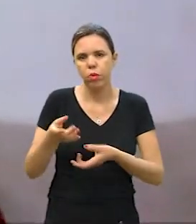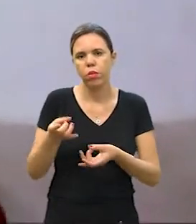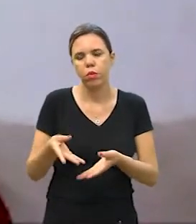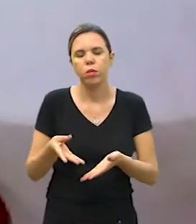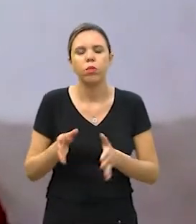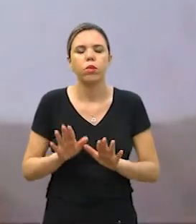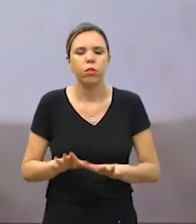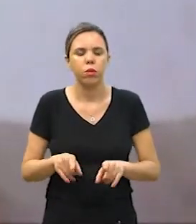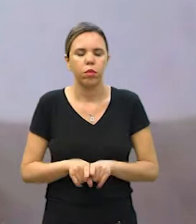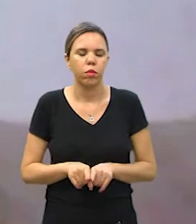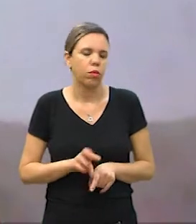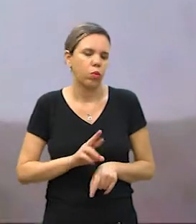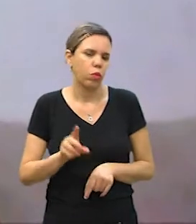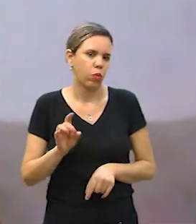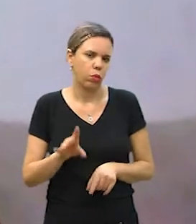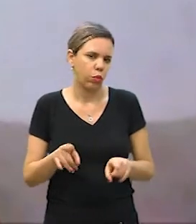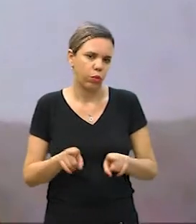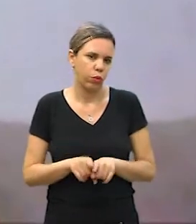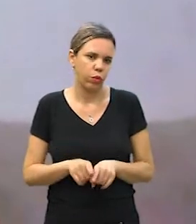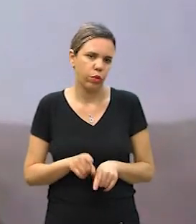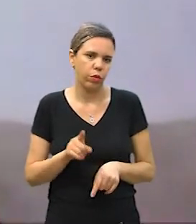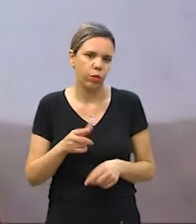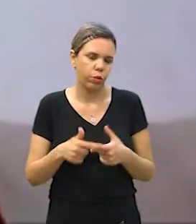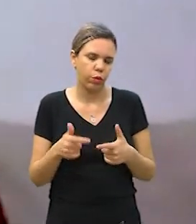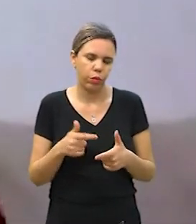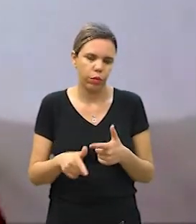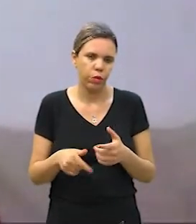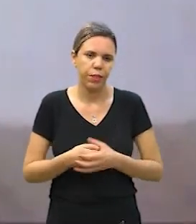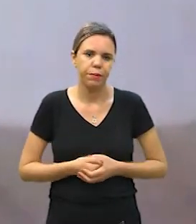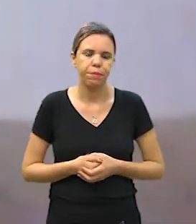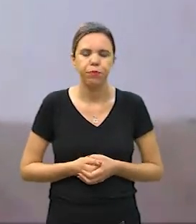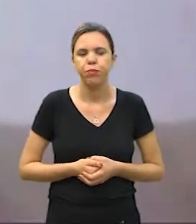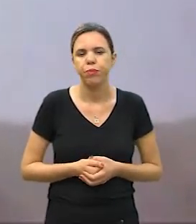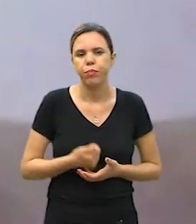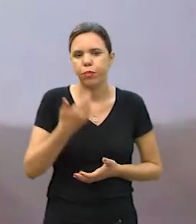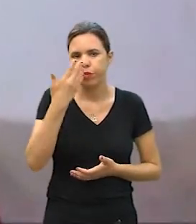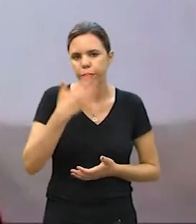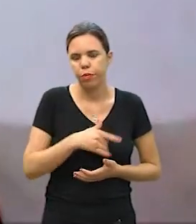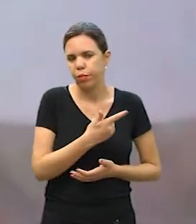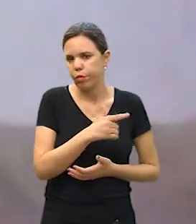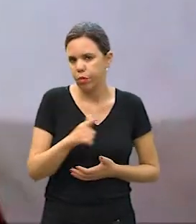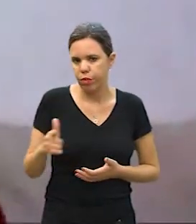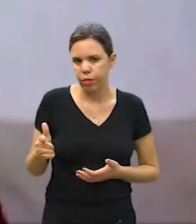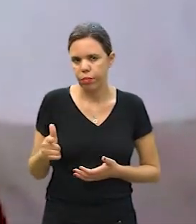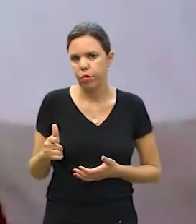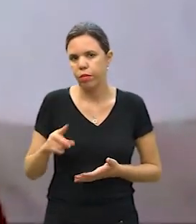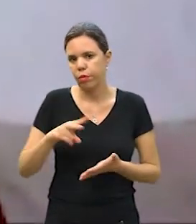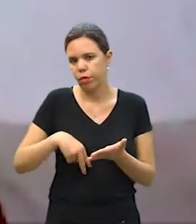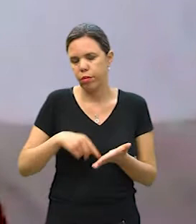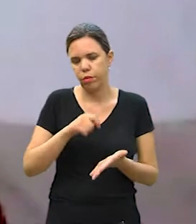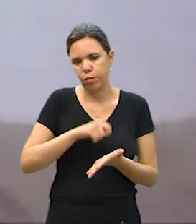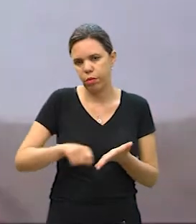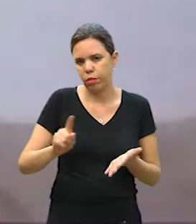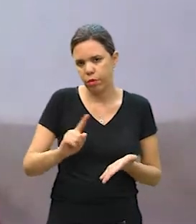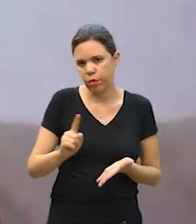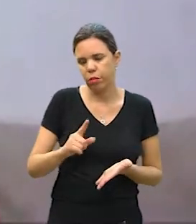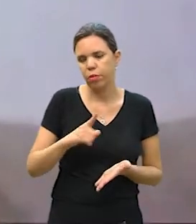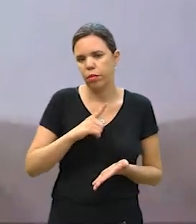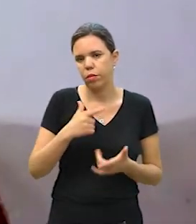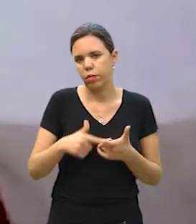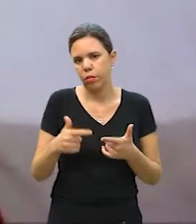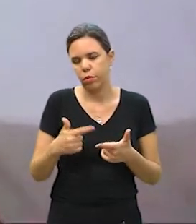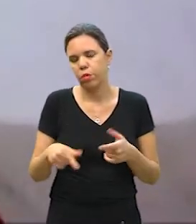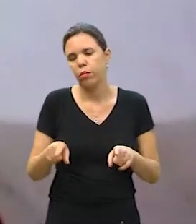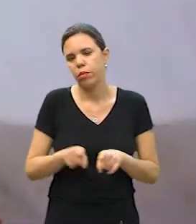grande. Mas não é isso também, só esse o problema das crianças não estarem sabendo ler e escrever. A gente